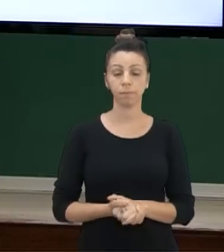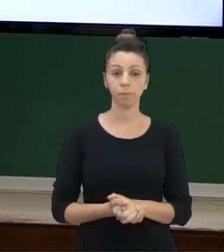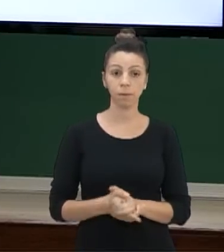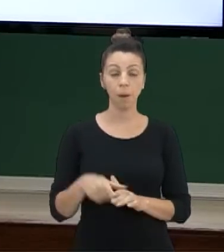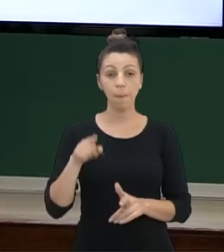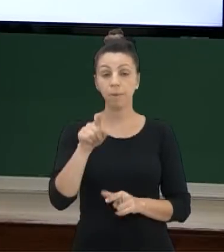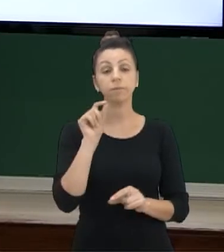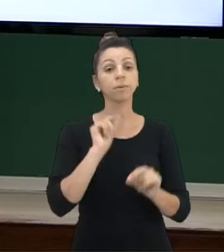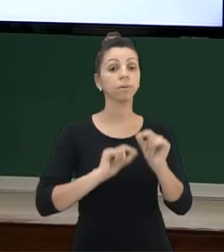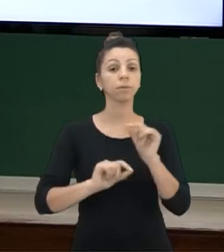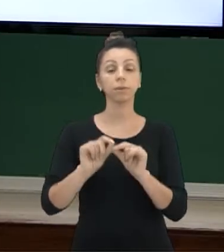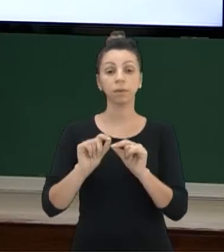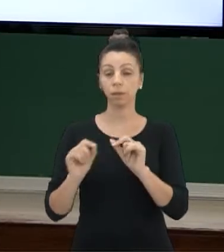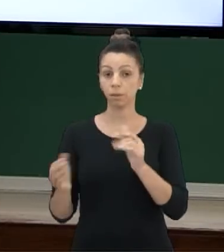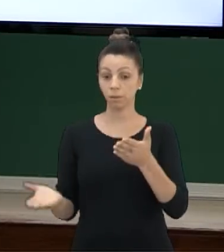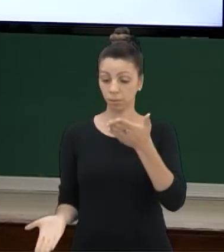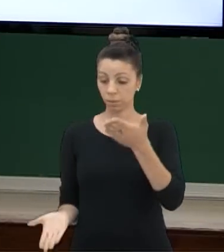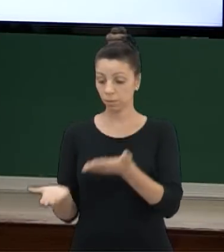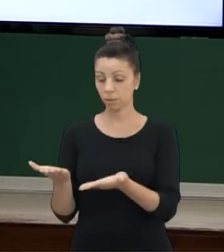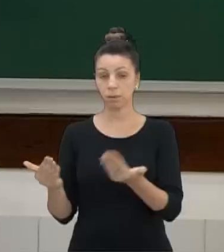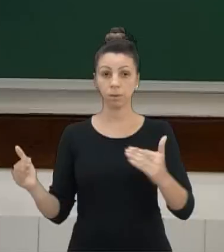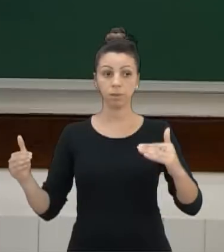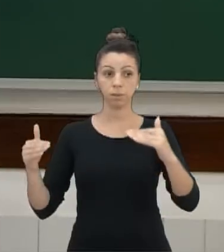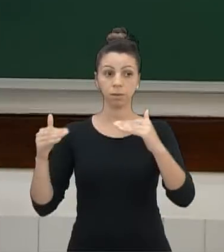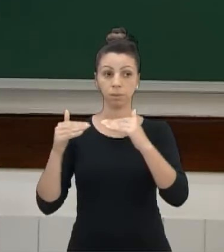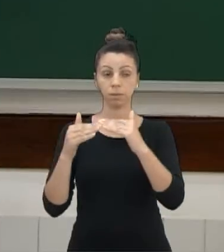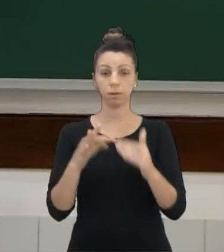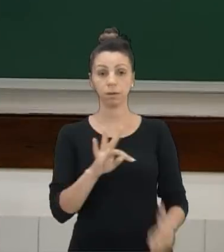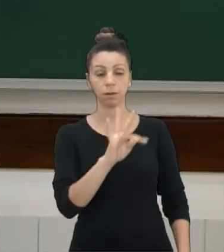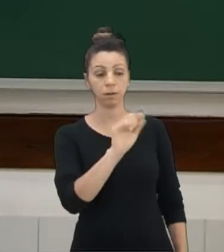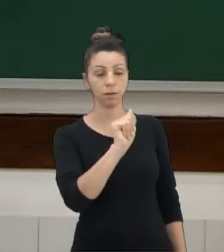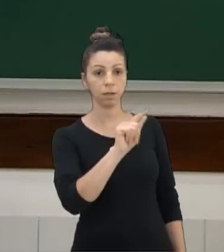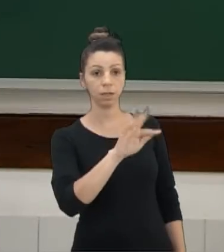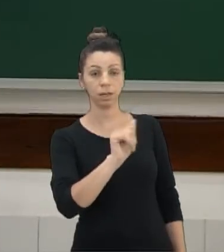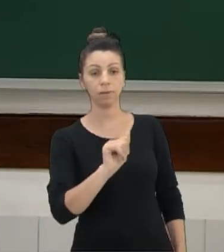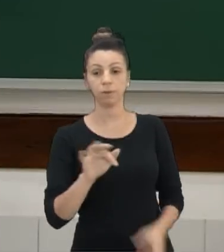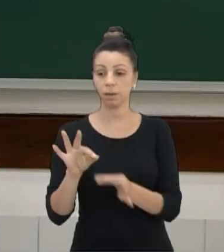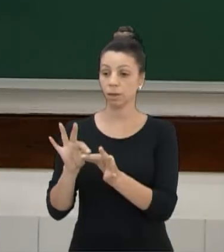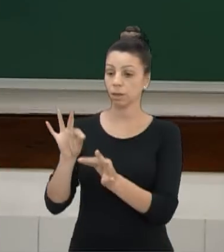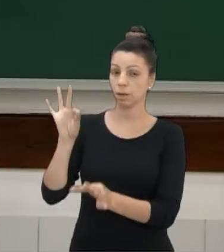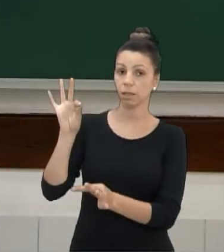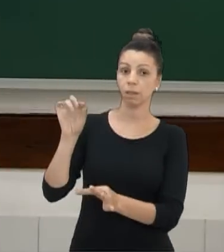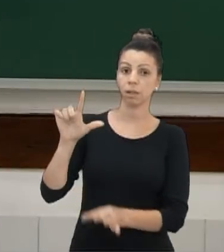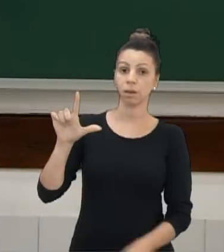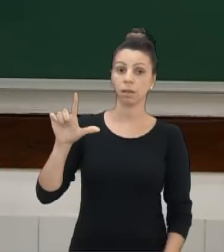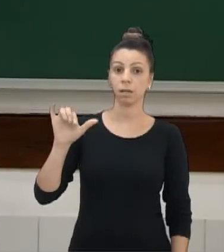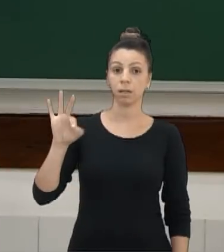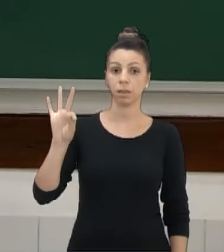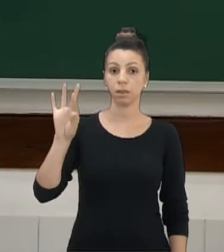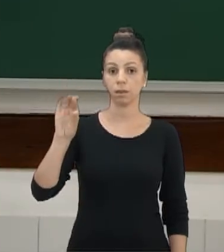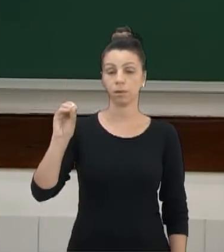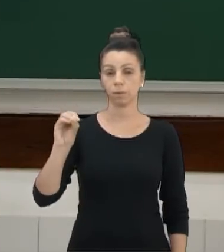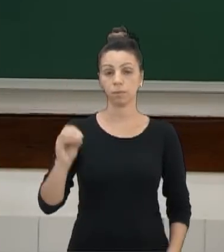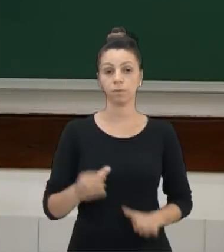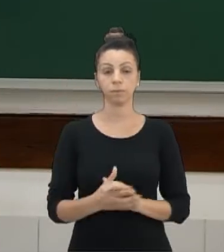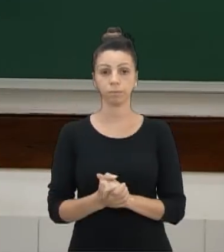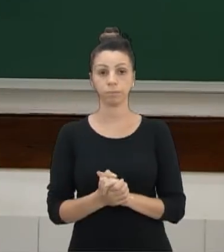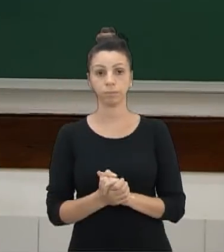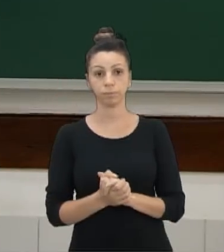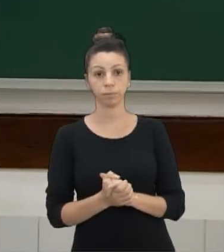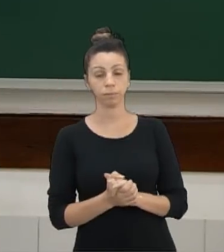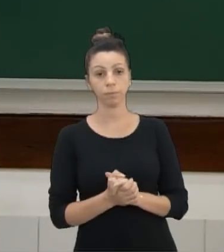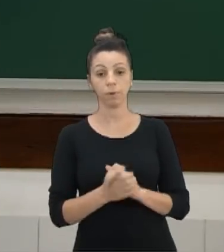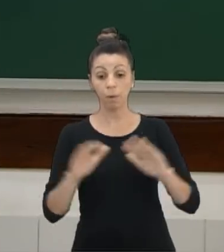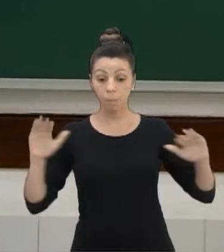vocês determinarem a proporção entre tarefa e litro. Eu avisei na última aula que a gente ia trabalhar uma proporção de tarefa e